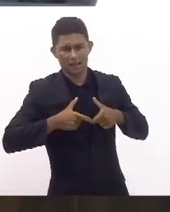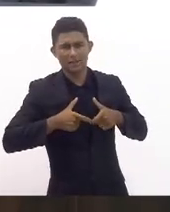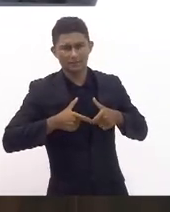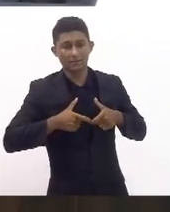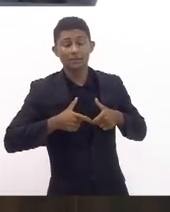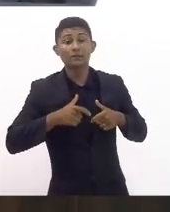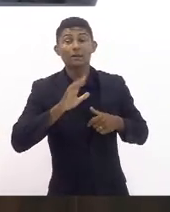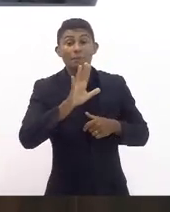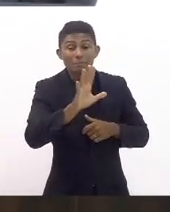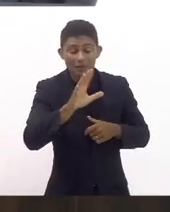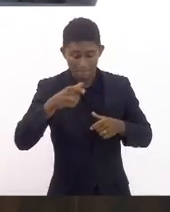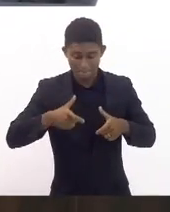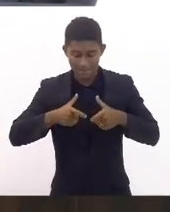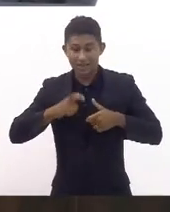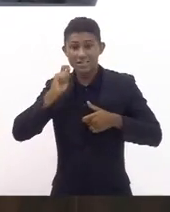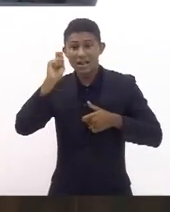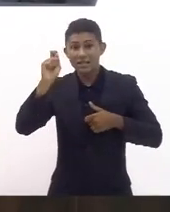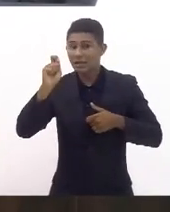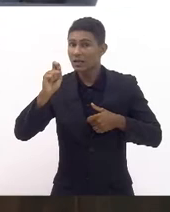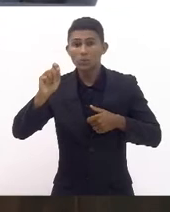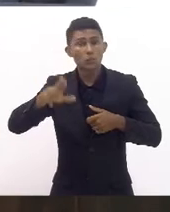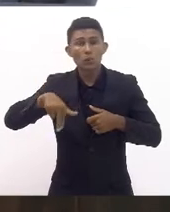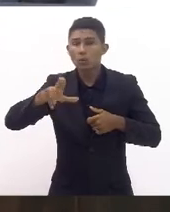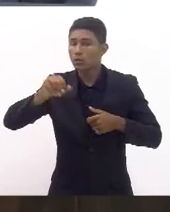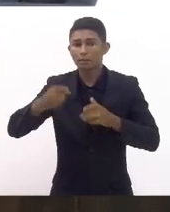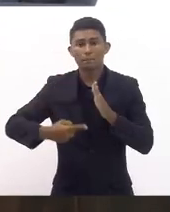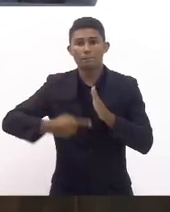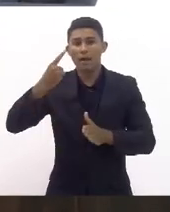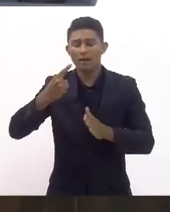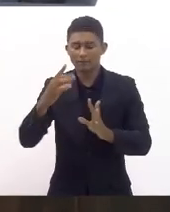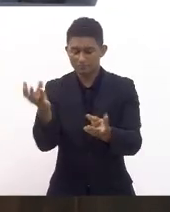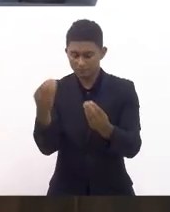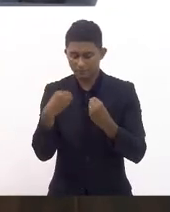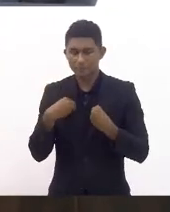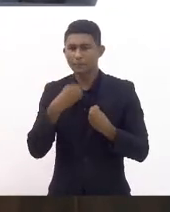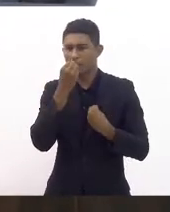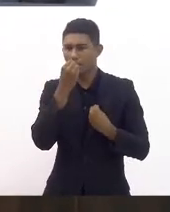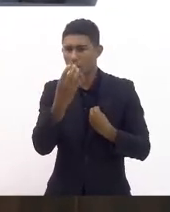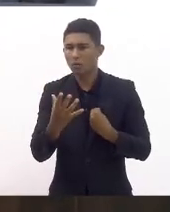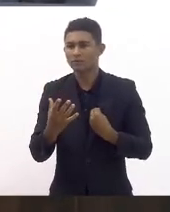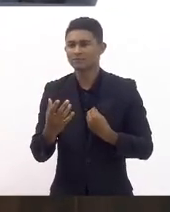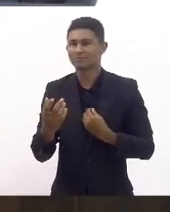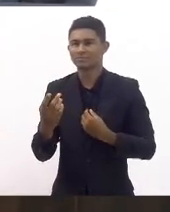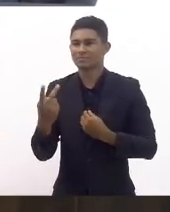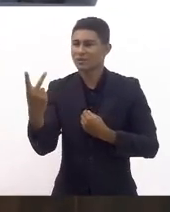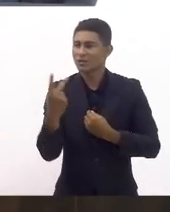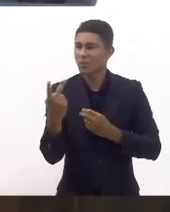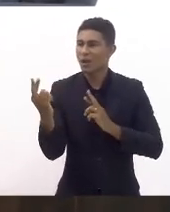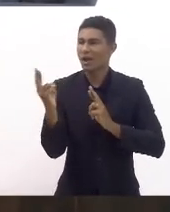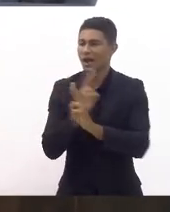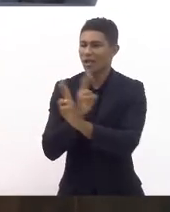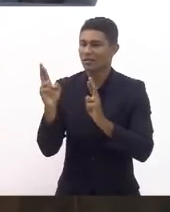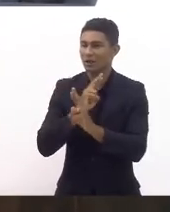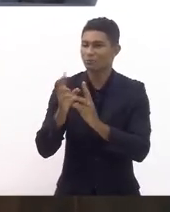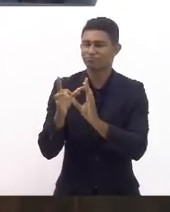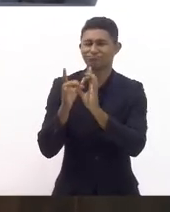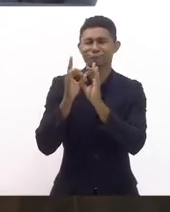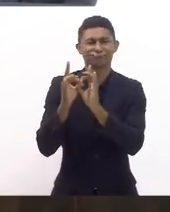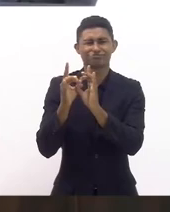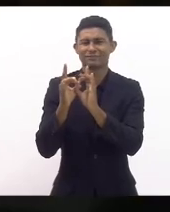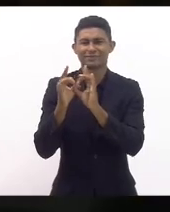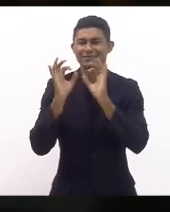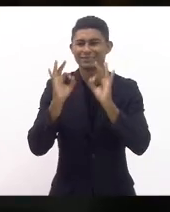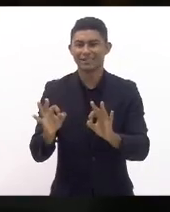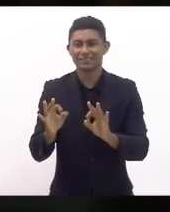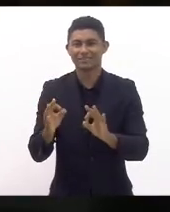Tiradentes. Então, ela está marcada para mim, e a nossa relação fica assim mais estreita ainda, além de